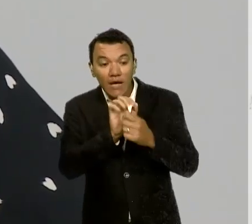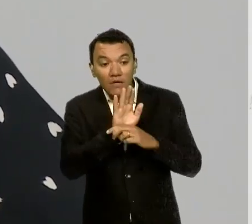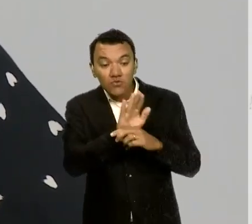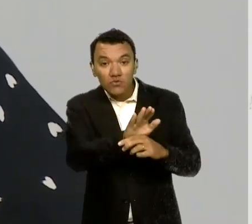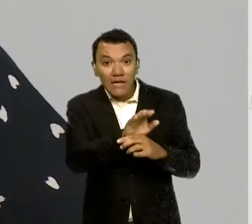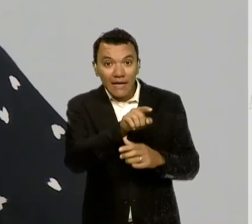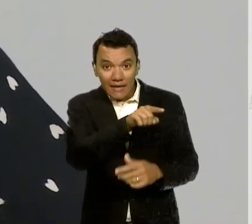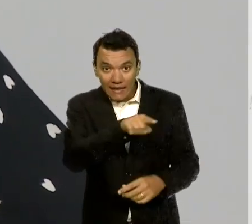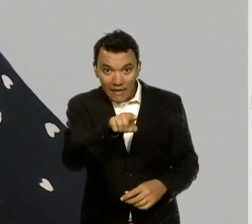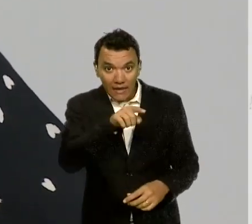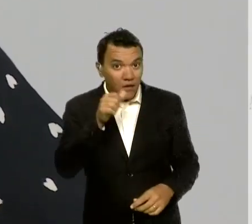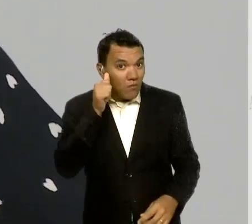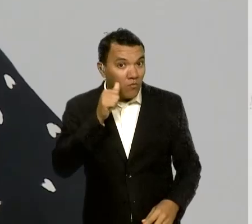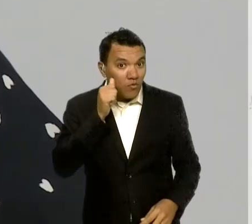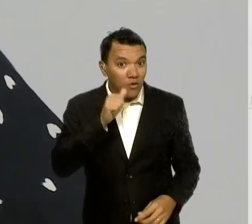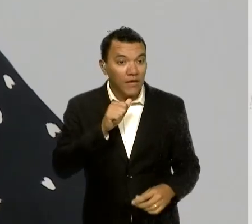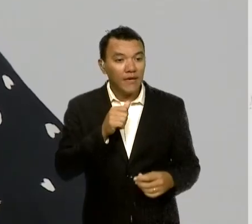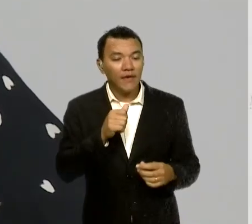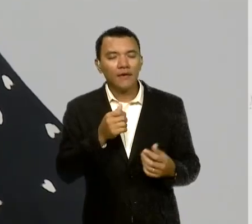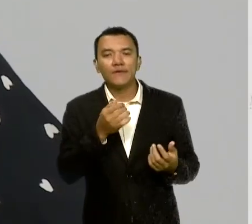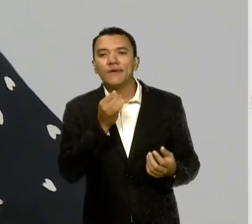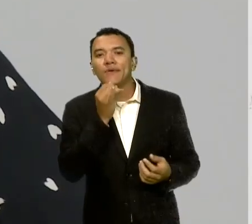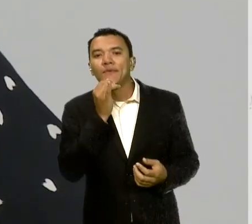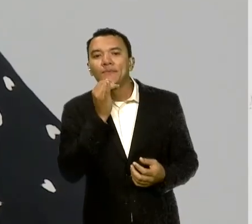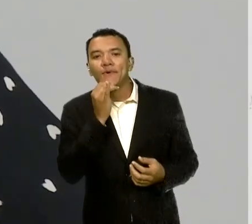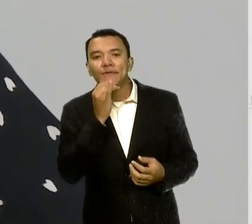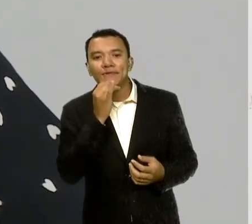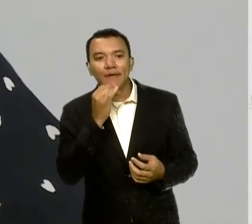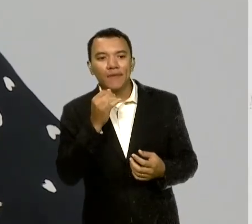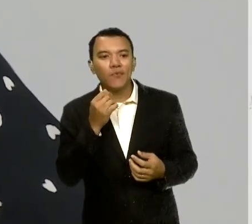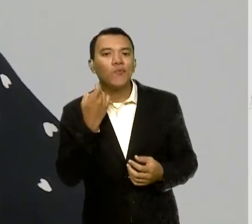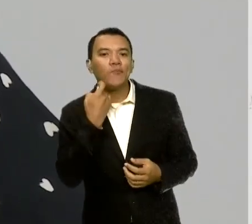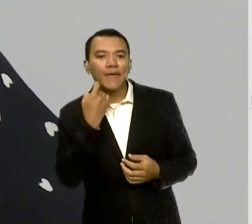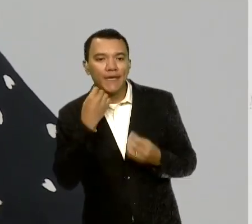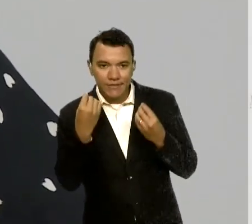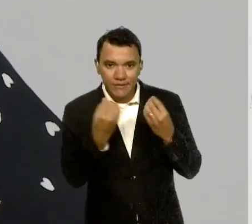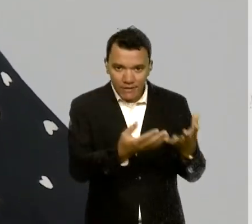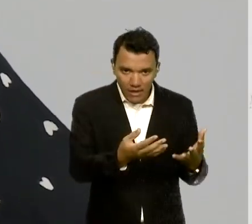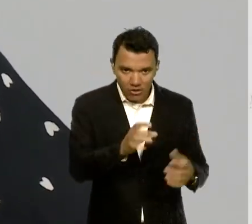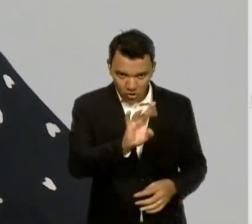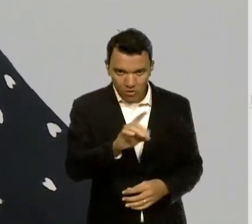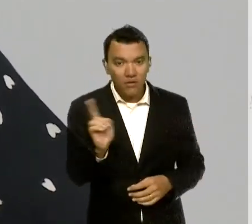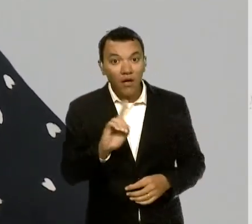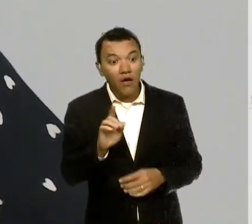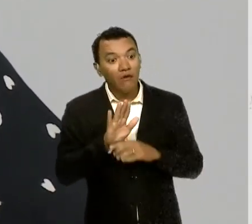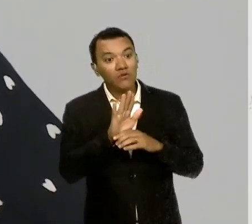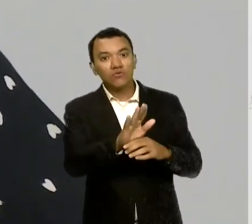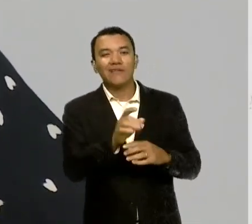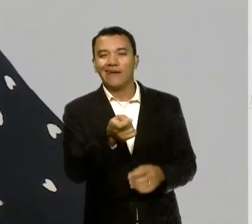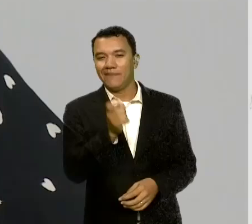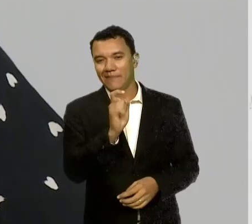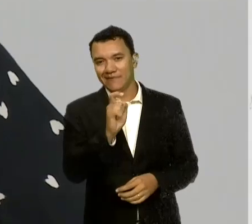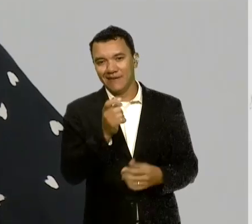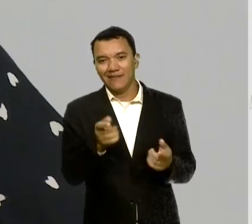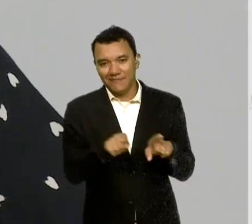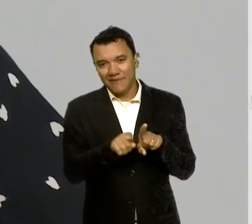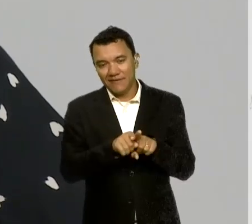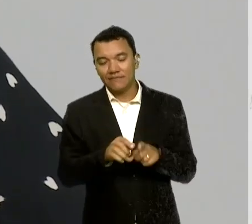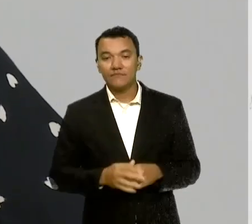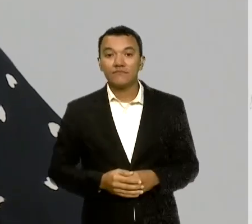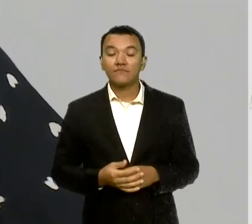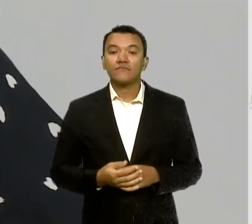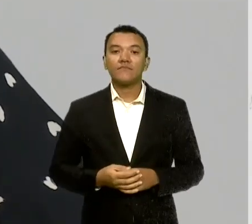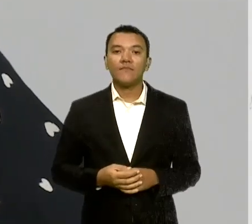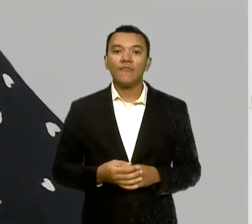né? Não só dar o peixe, mas sim ensinar, né? Que elas fossem à busca, né? E a